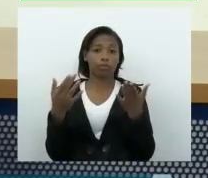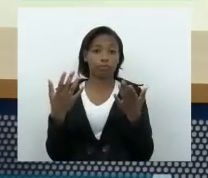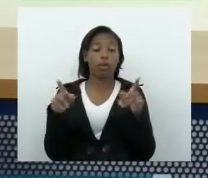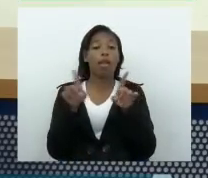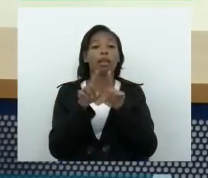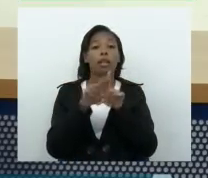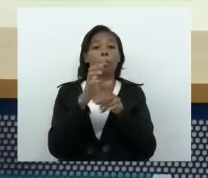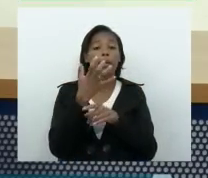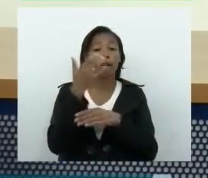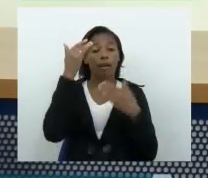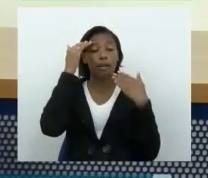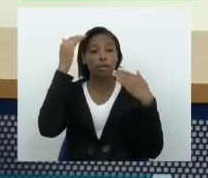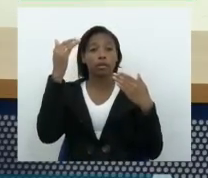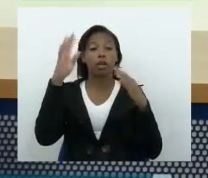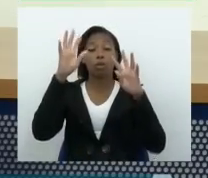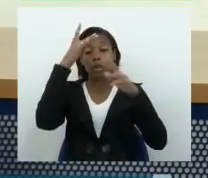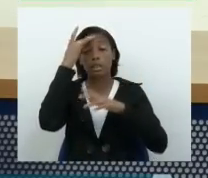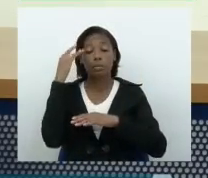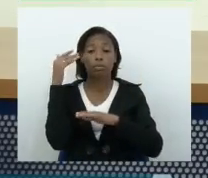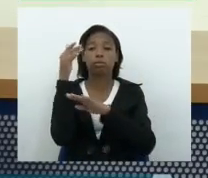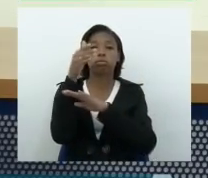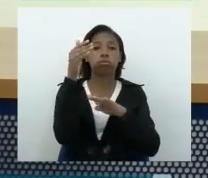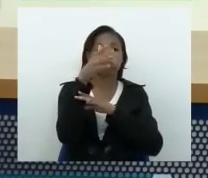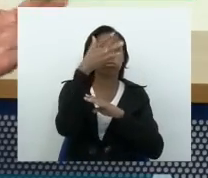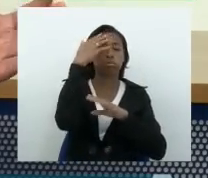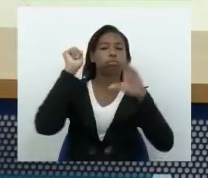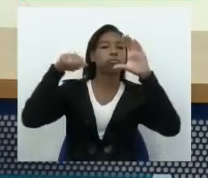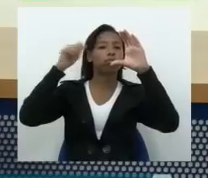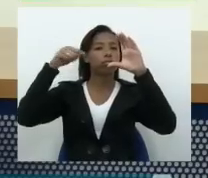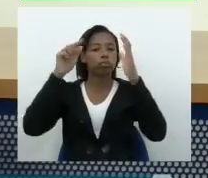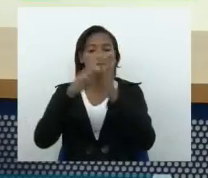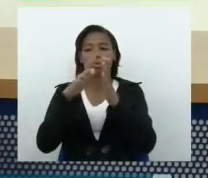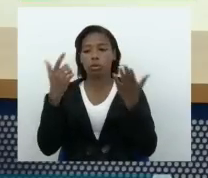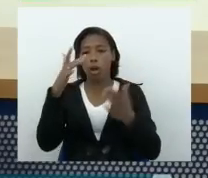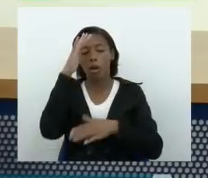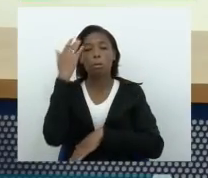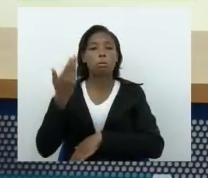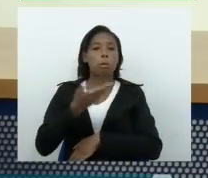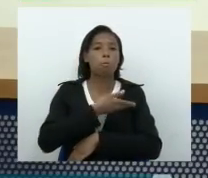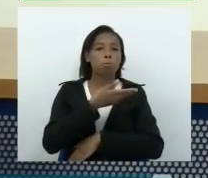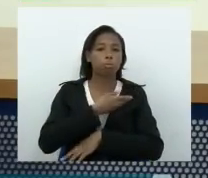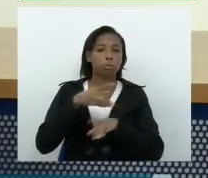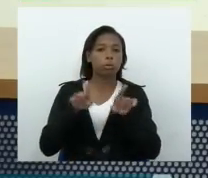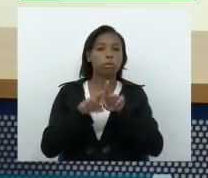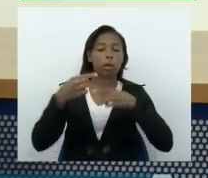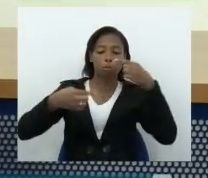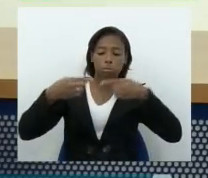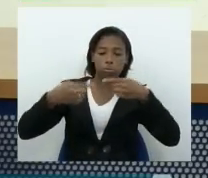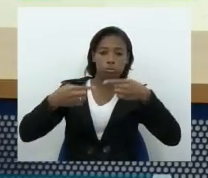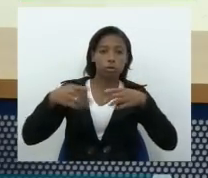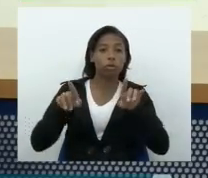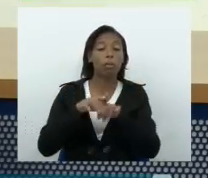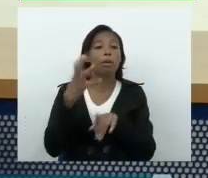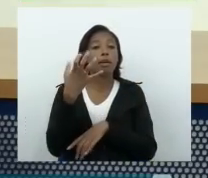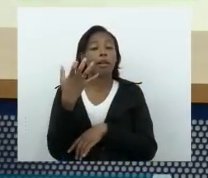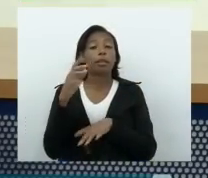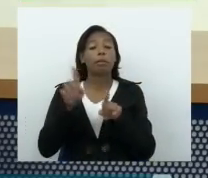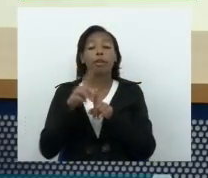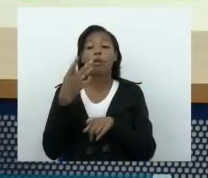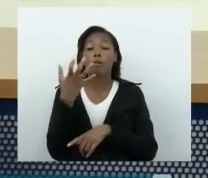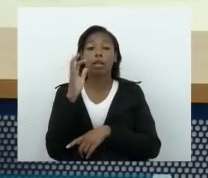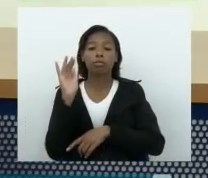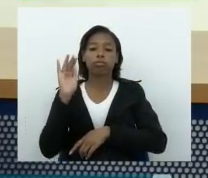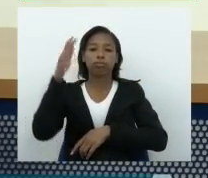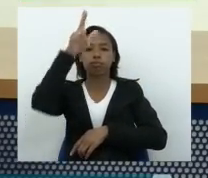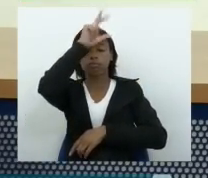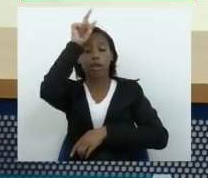aqui agradecer a presença de todos os repórteres, nossos amigos candidatos também. E quero dizer que eu quero ser candidato, que